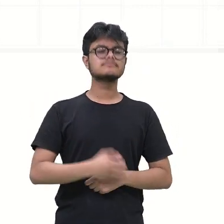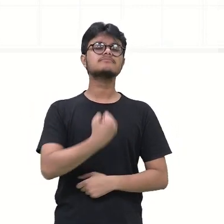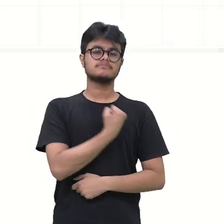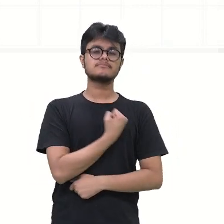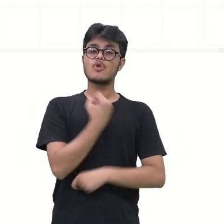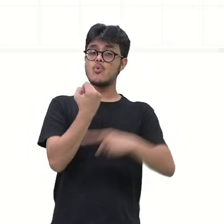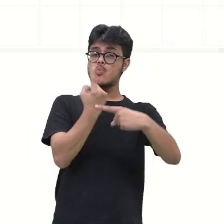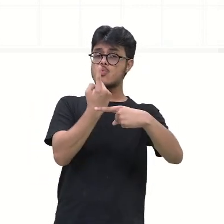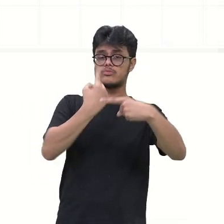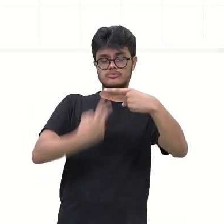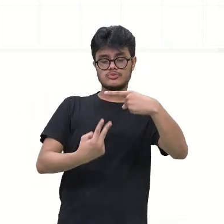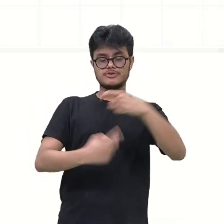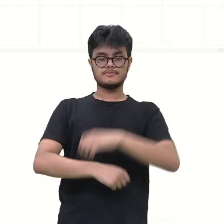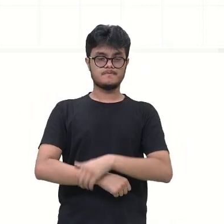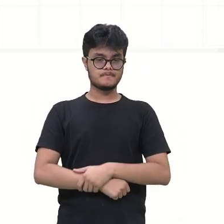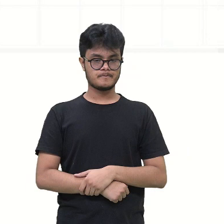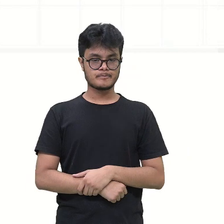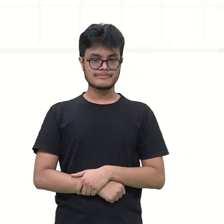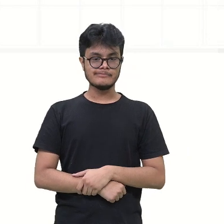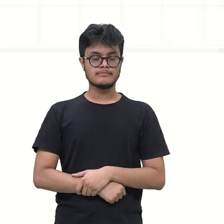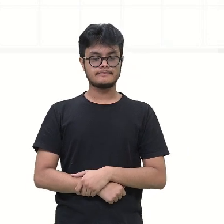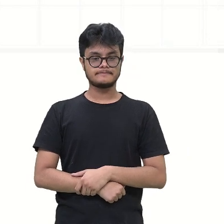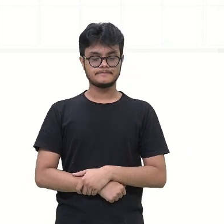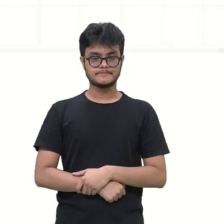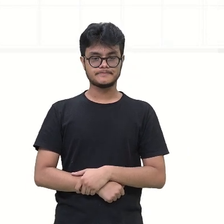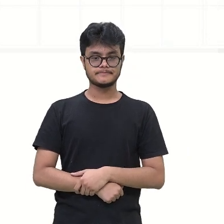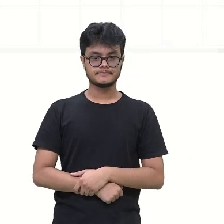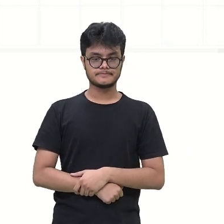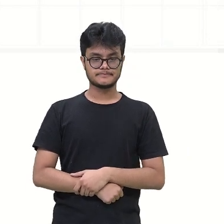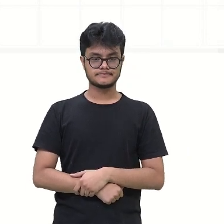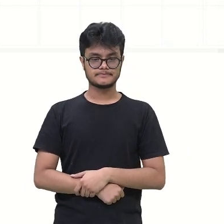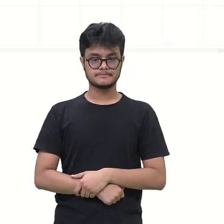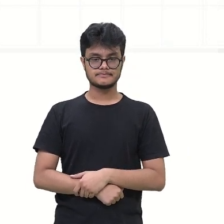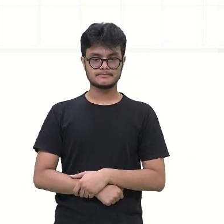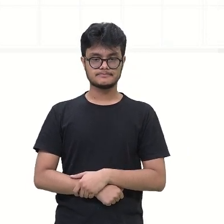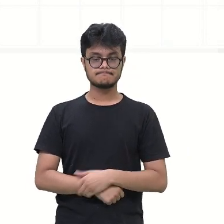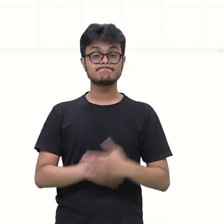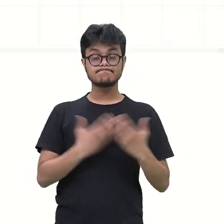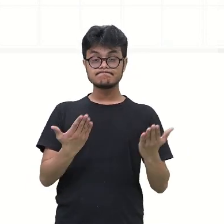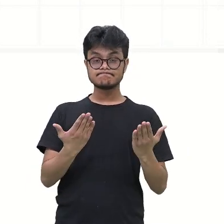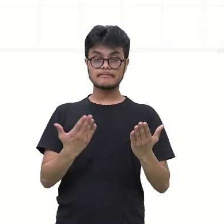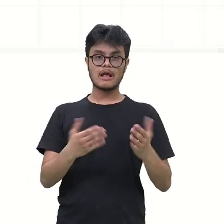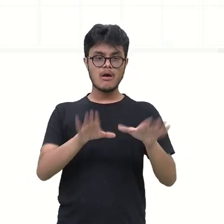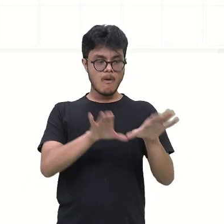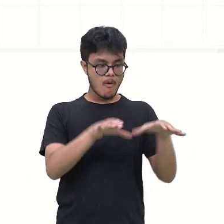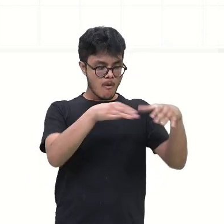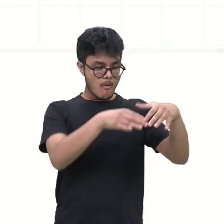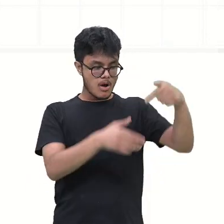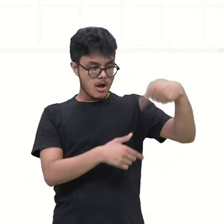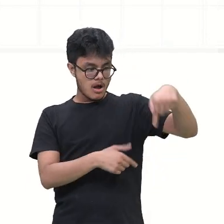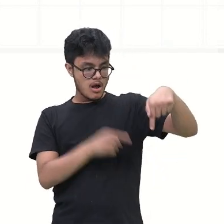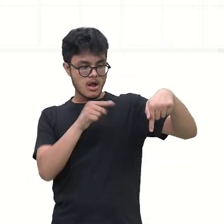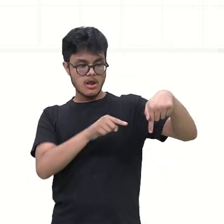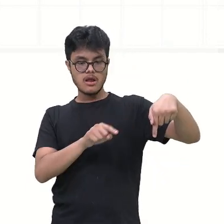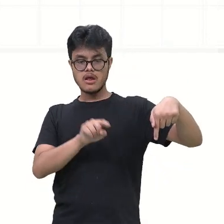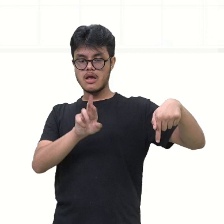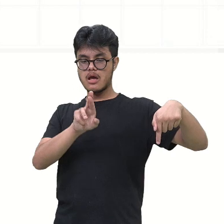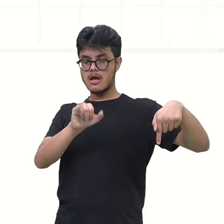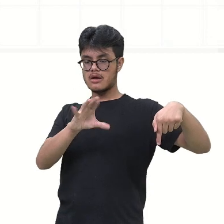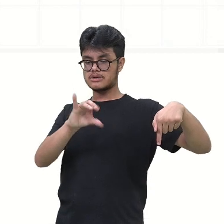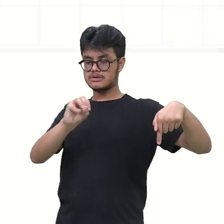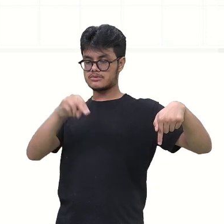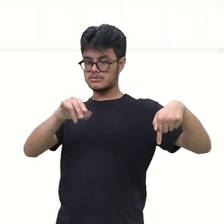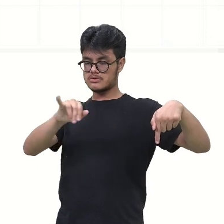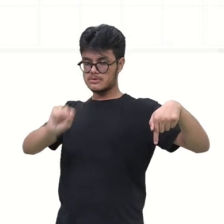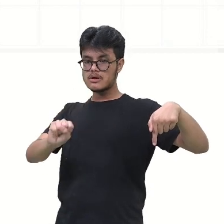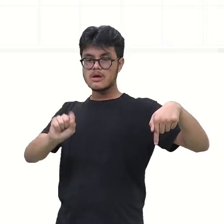do 1 sobre 2. Beleza? Então, a chegada dos números racionais nos possibilita